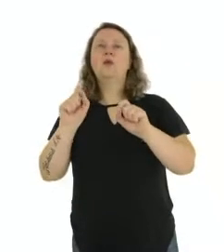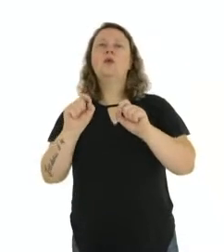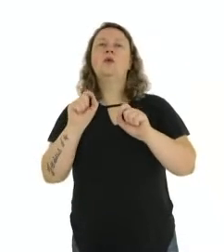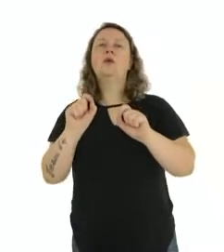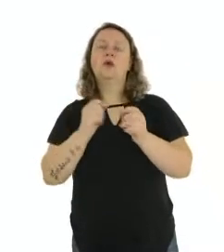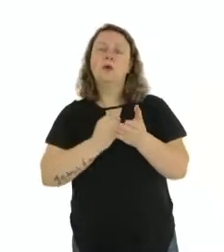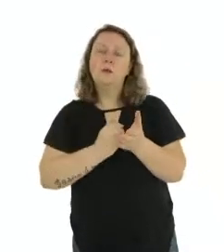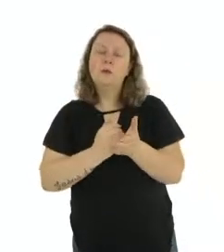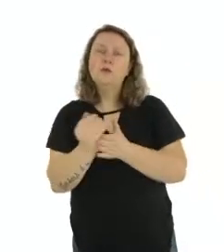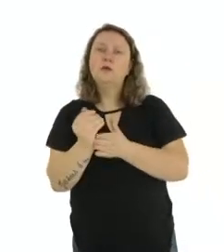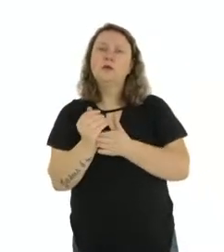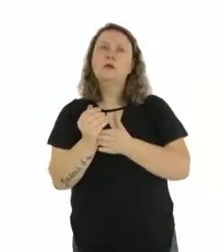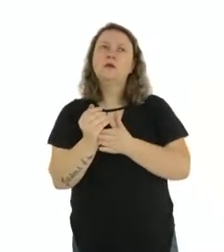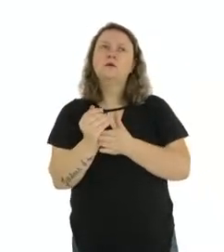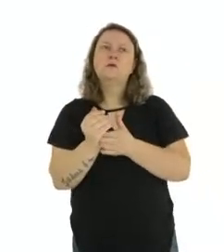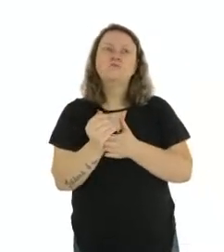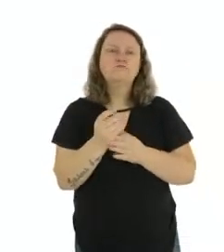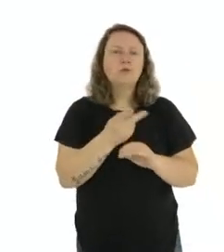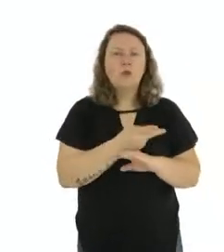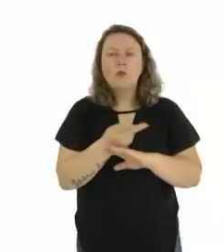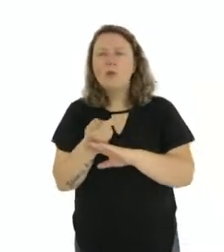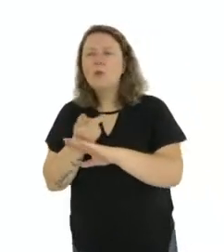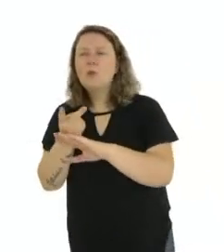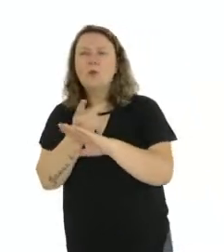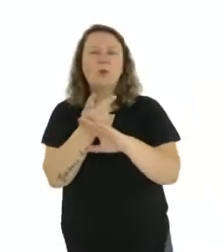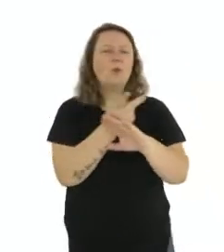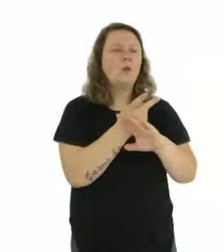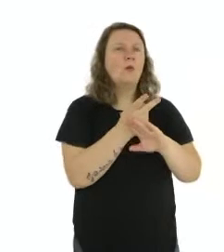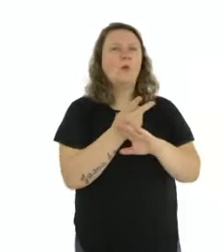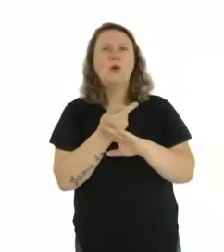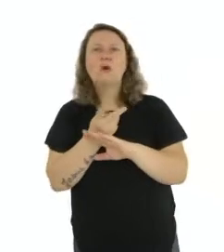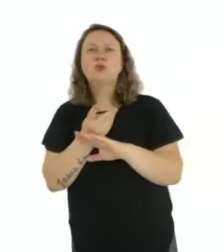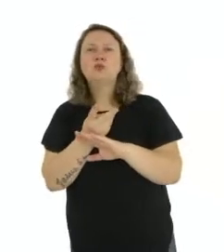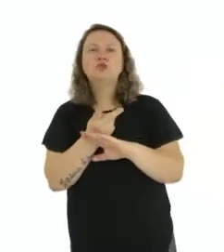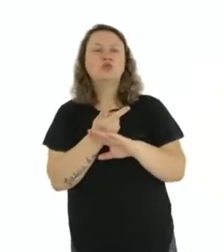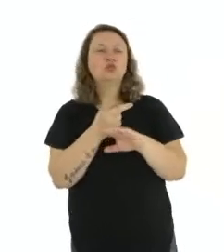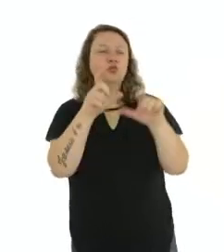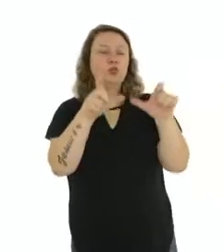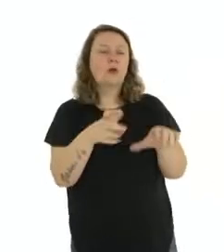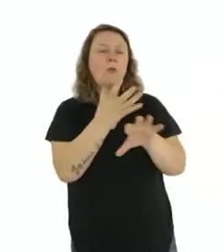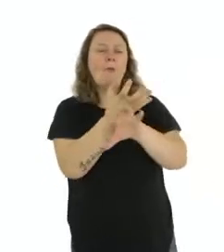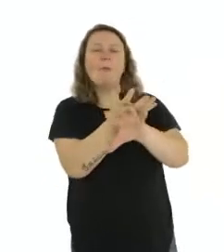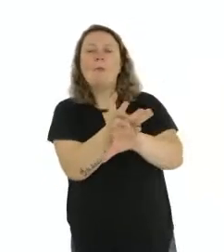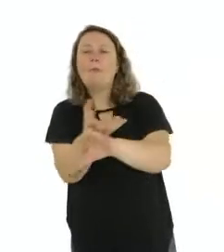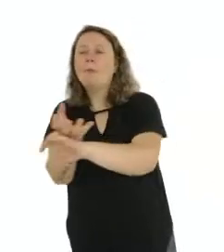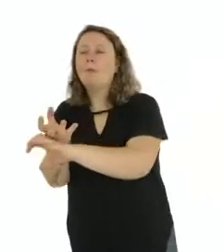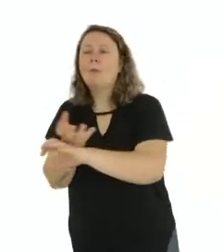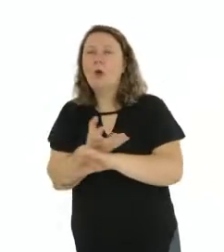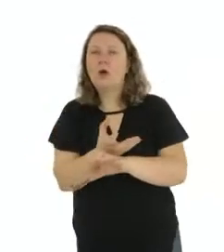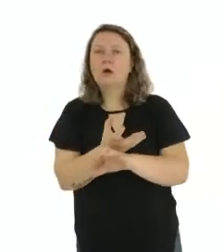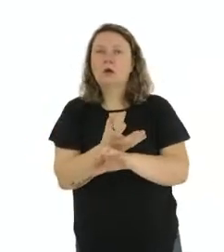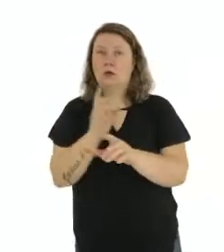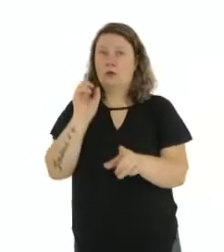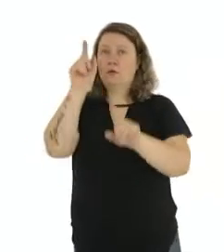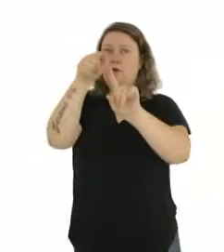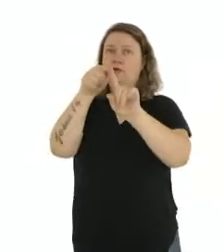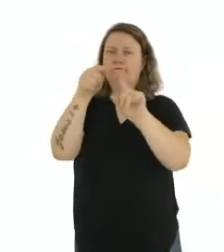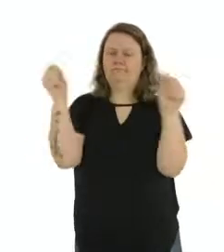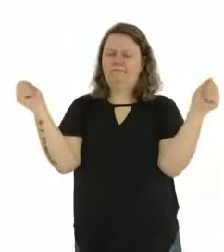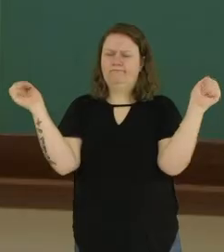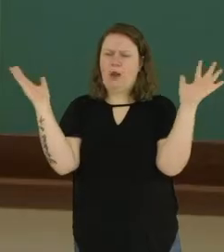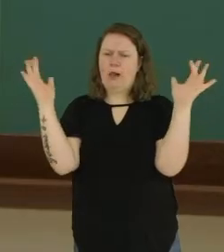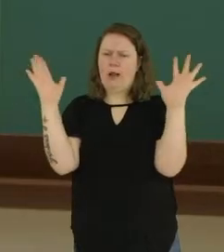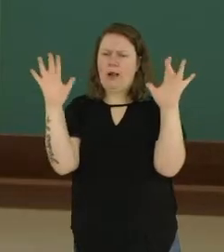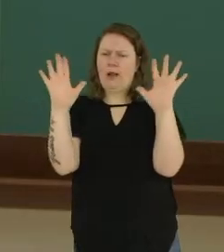escolheu áreas despovoadas para a criação de colônias com o objetivo de povoamento, né? Mas em